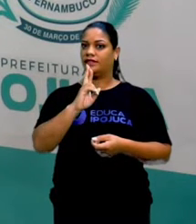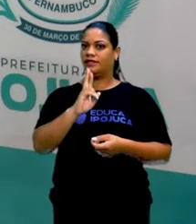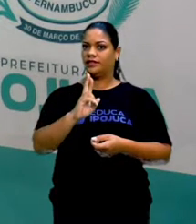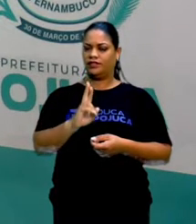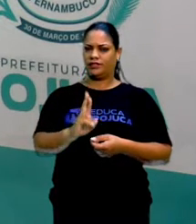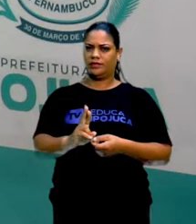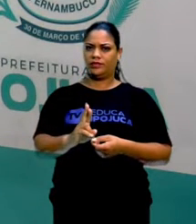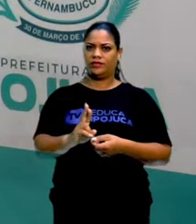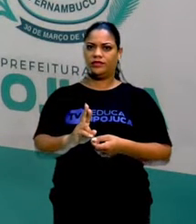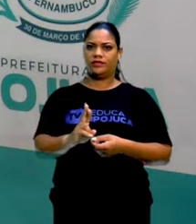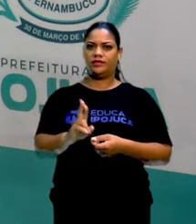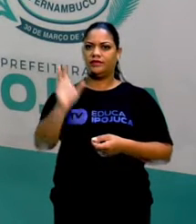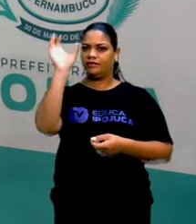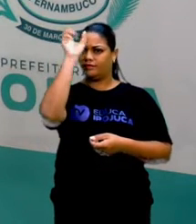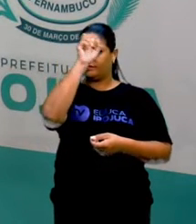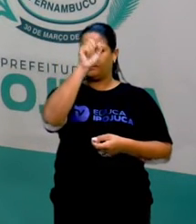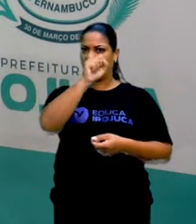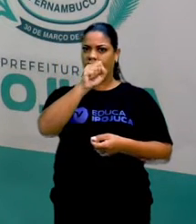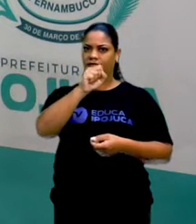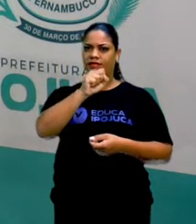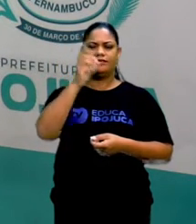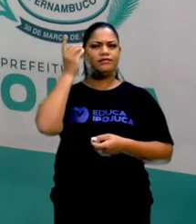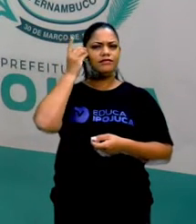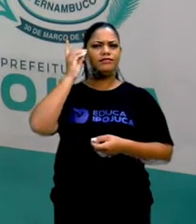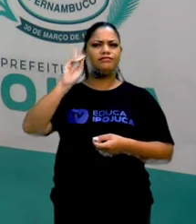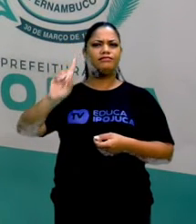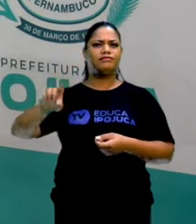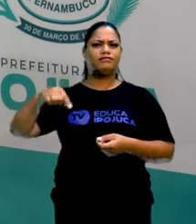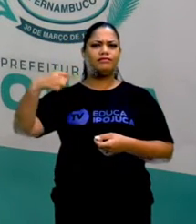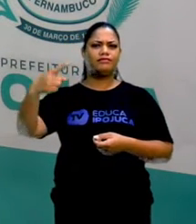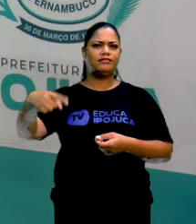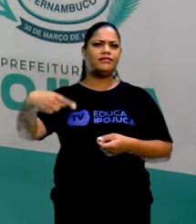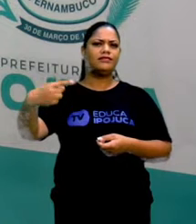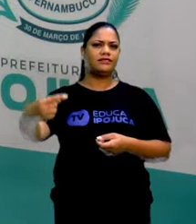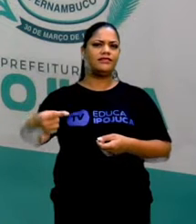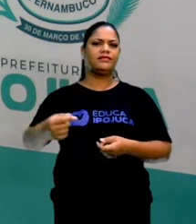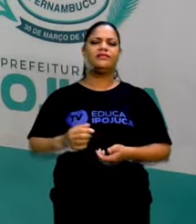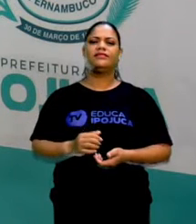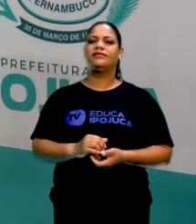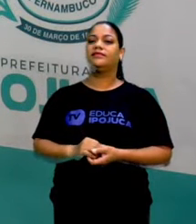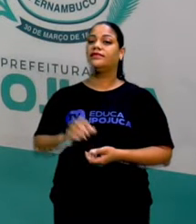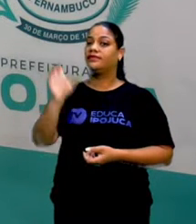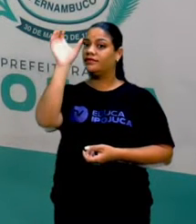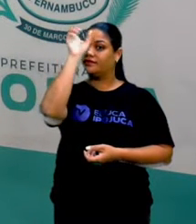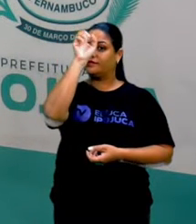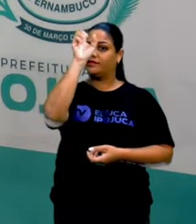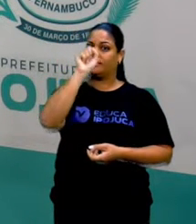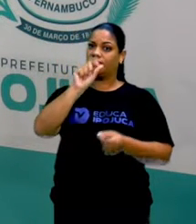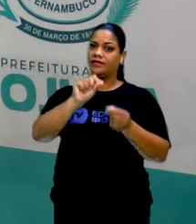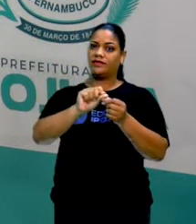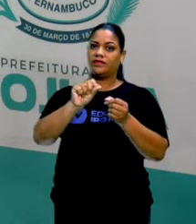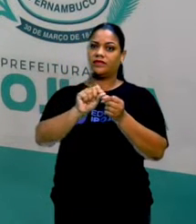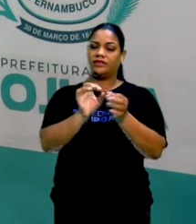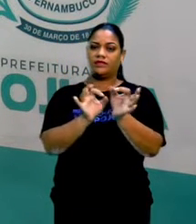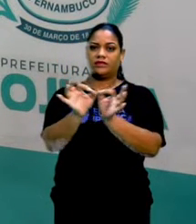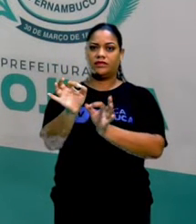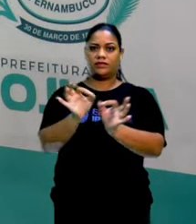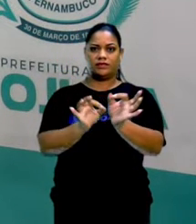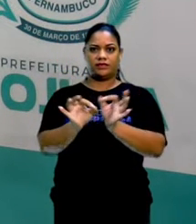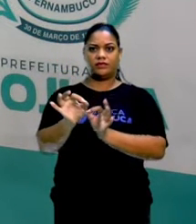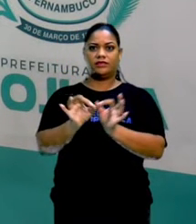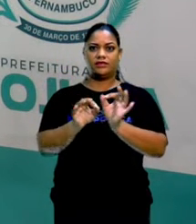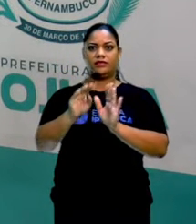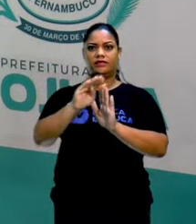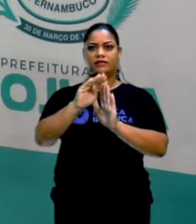respostas. E para que você possa fazer as respostas, vocês têm que aprender a fazer as continhas, as